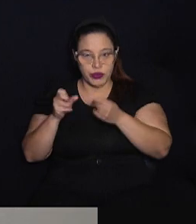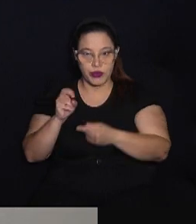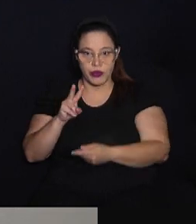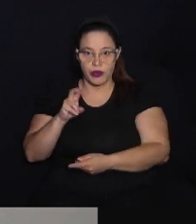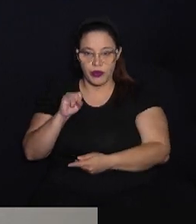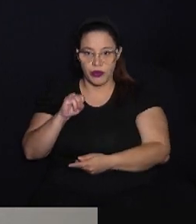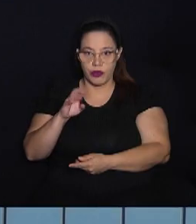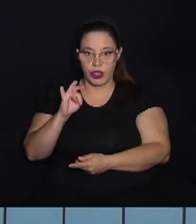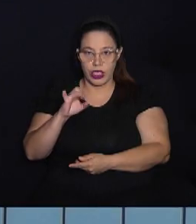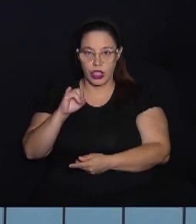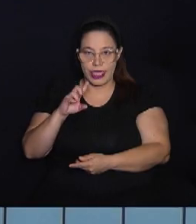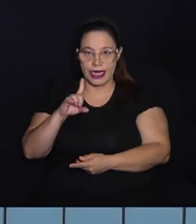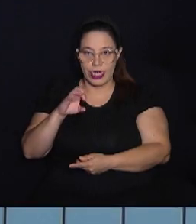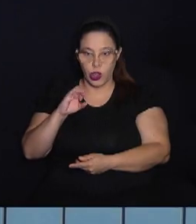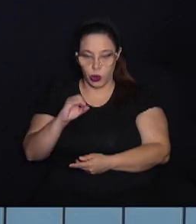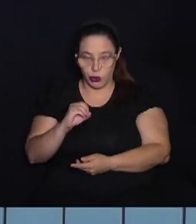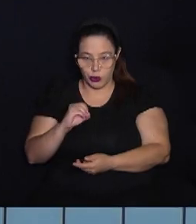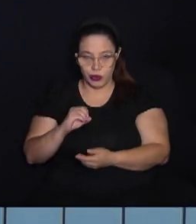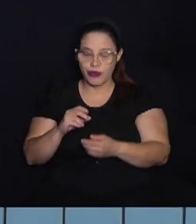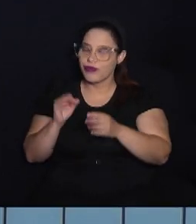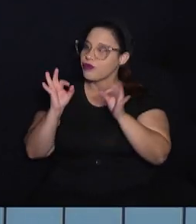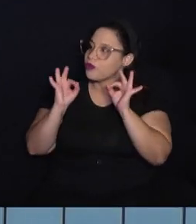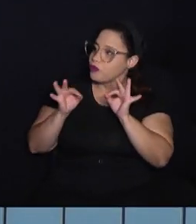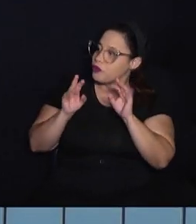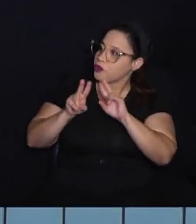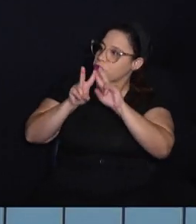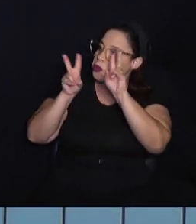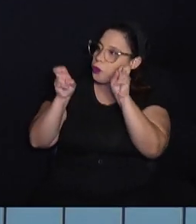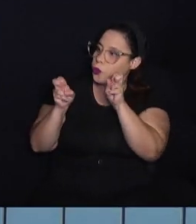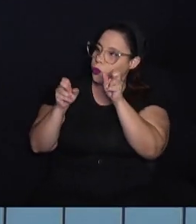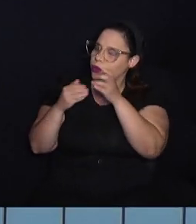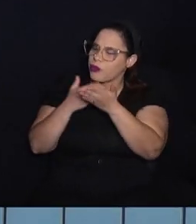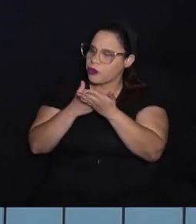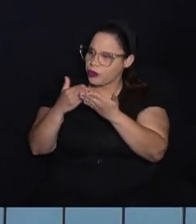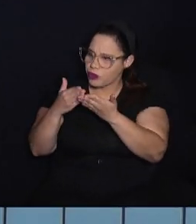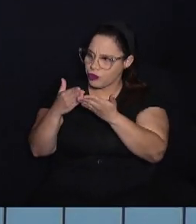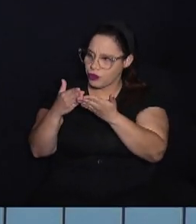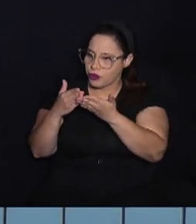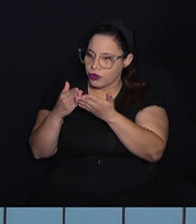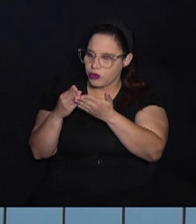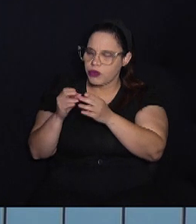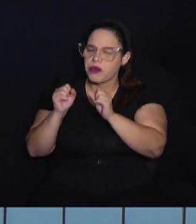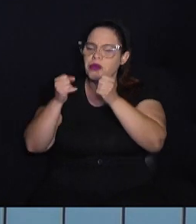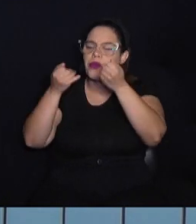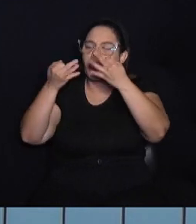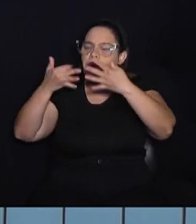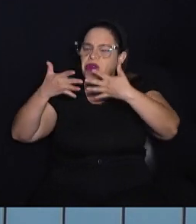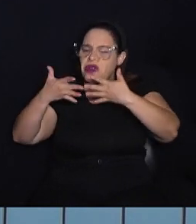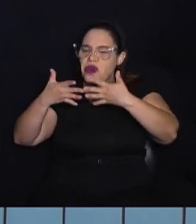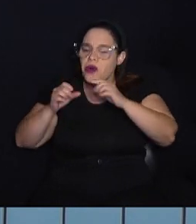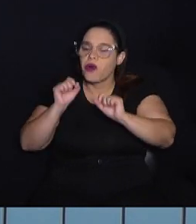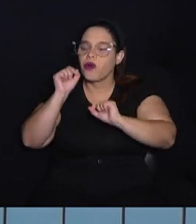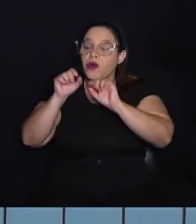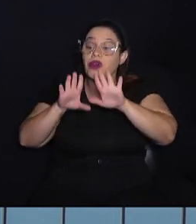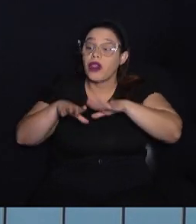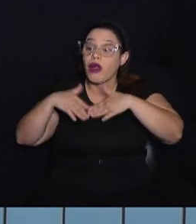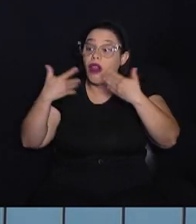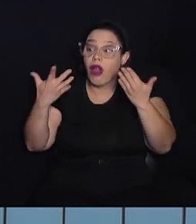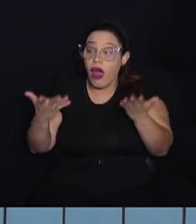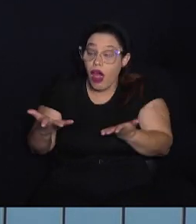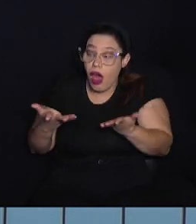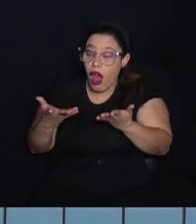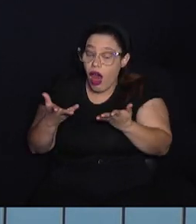vitiligo. Exatamente, Flávia, nosso tema, né? Para a gente começar, então, vamos explicar um pouquinho o que é o vitiligo, falar